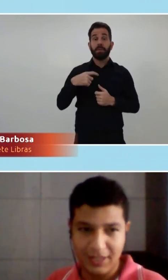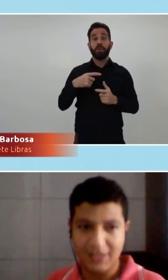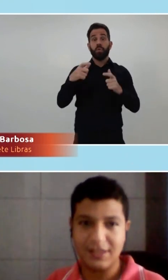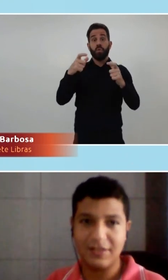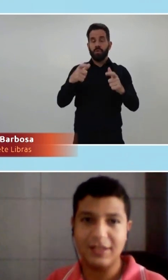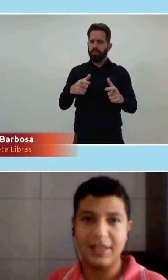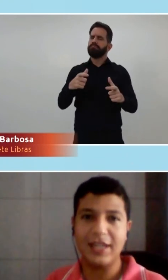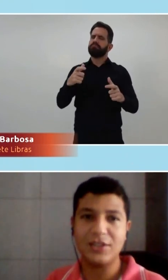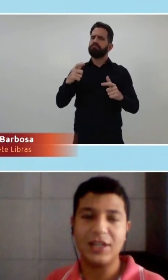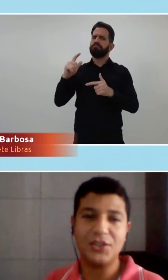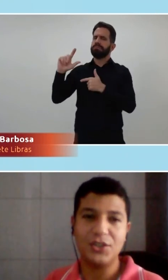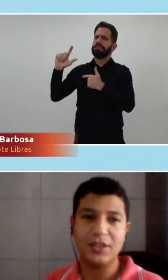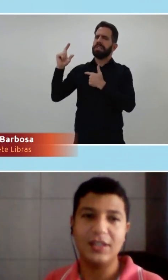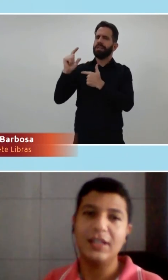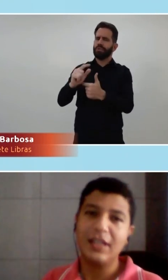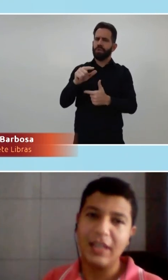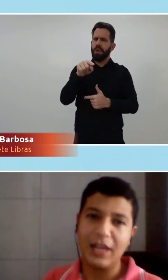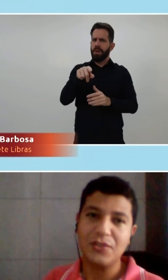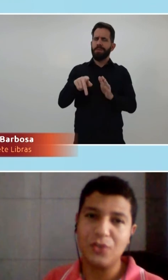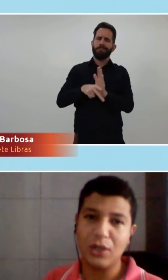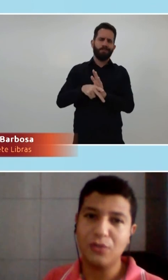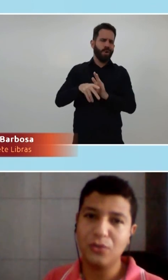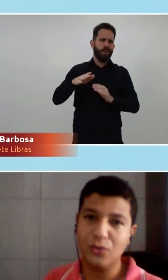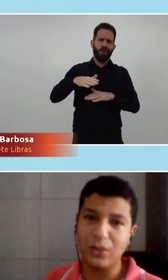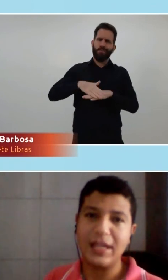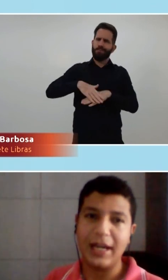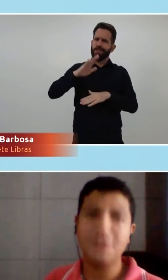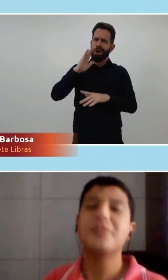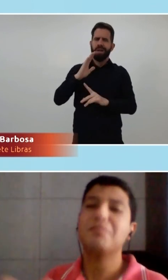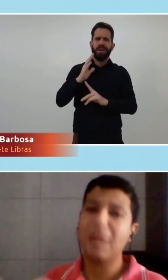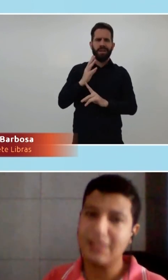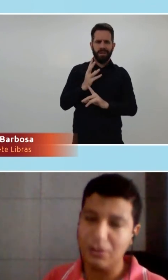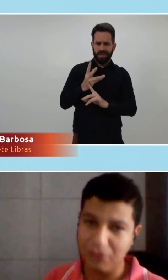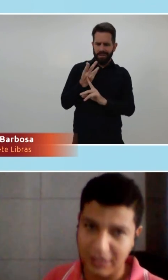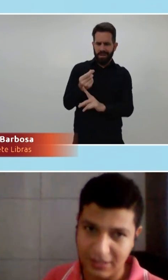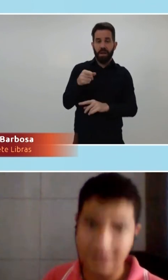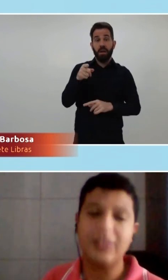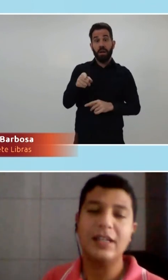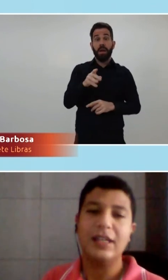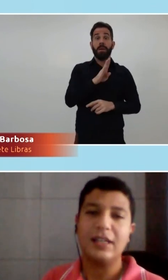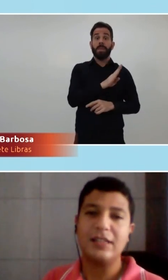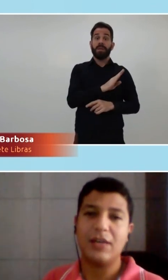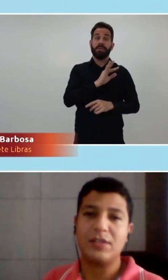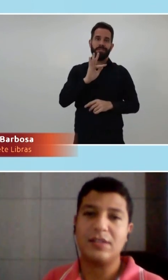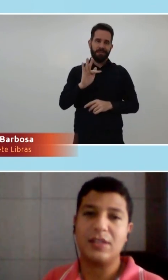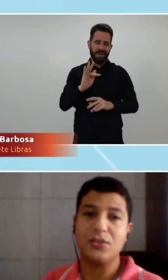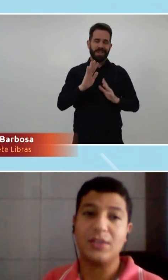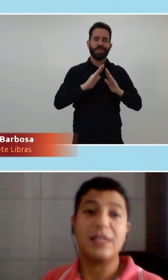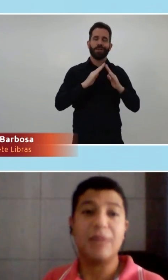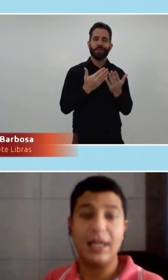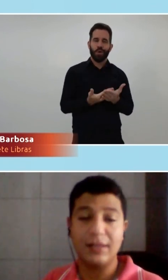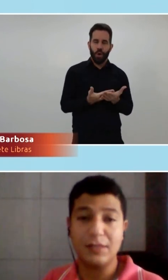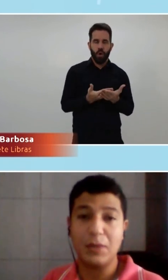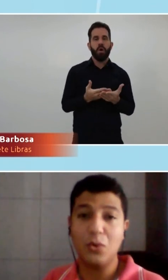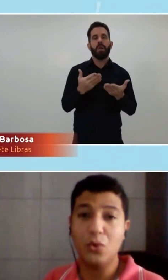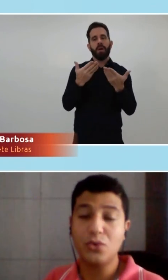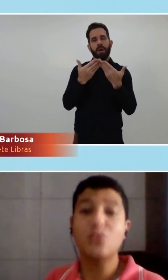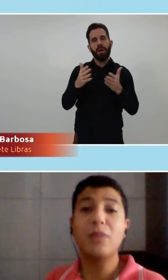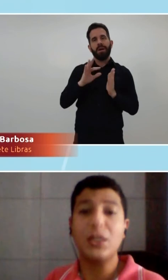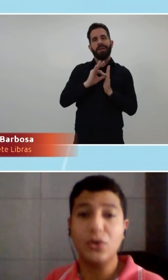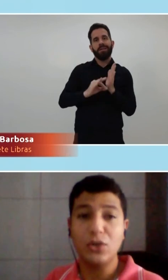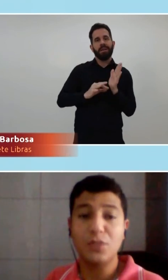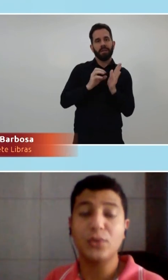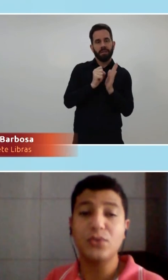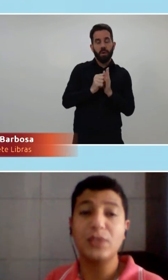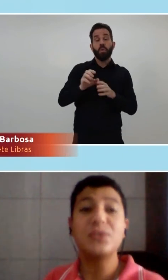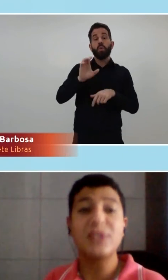ter essa vertente artística, que é a Escola do Futuro em Artes Basileu França, que está com as inscrições abertas para o curso